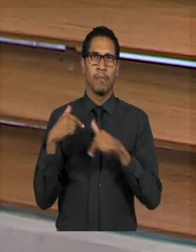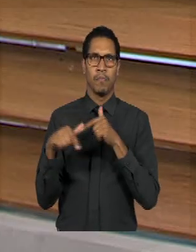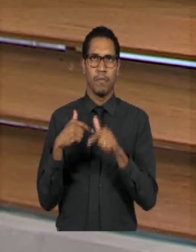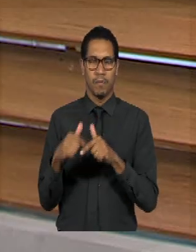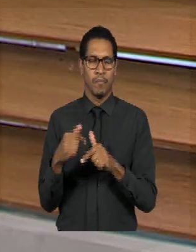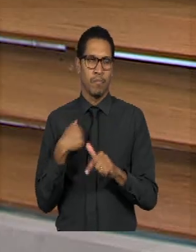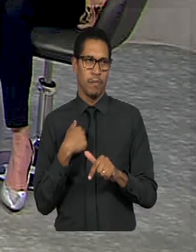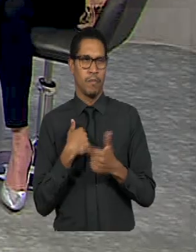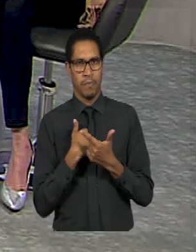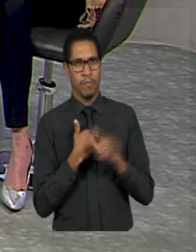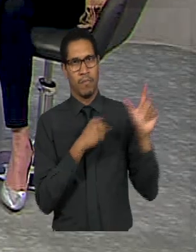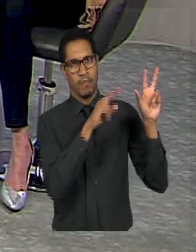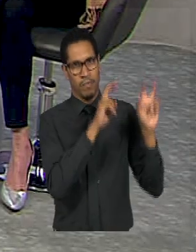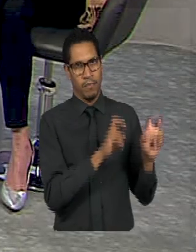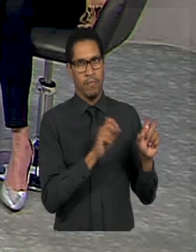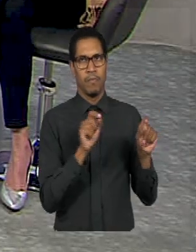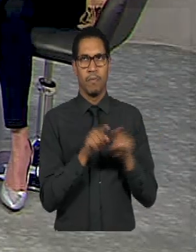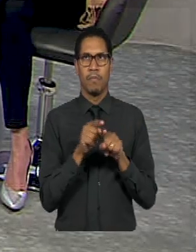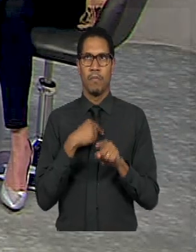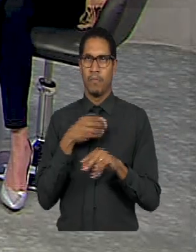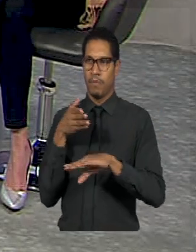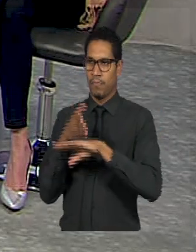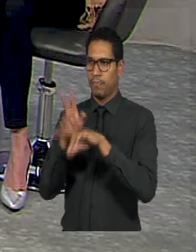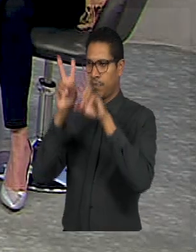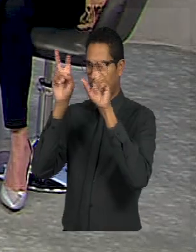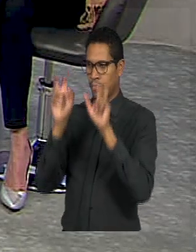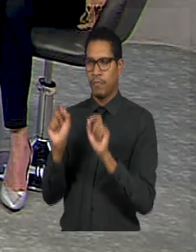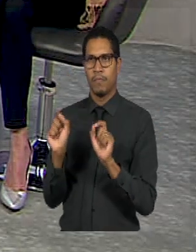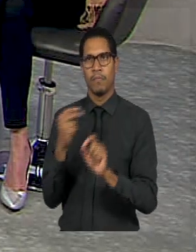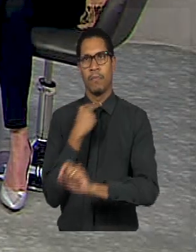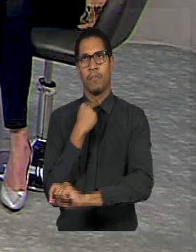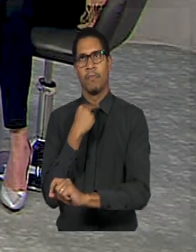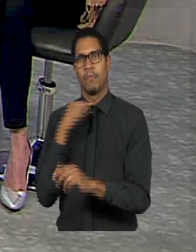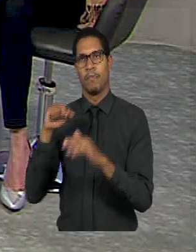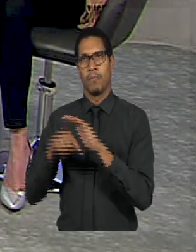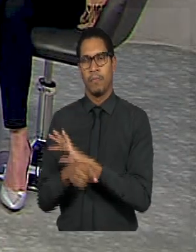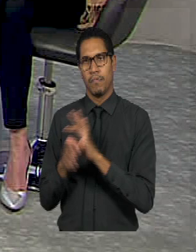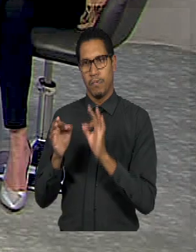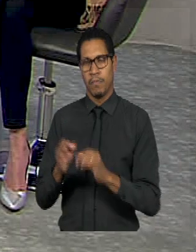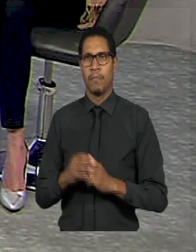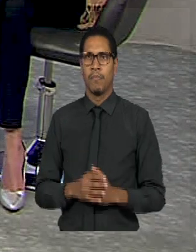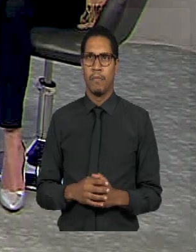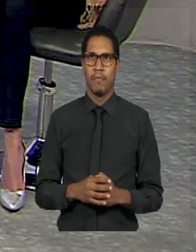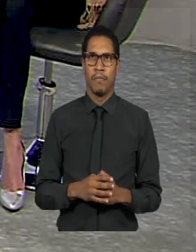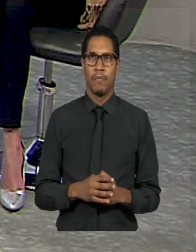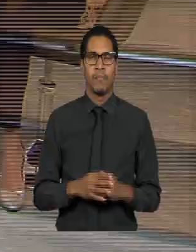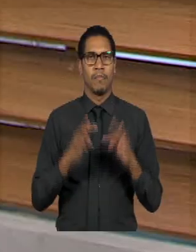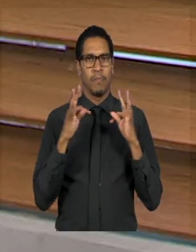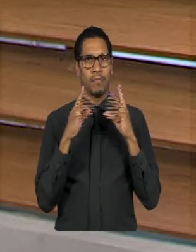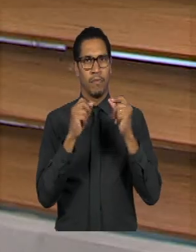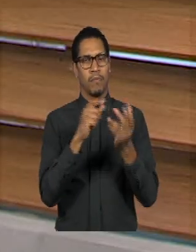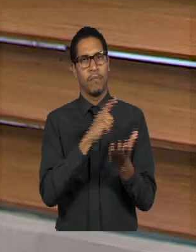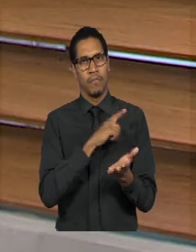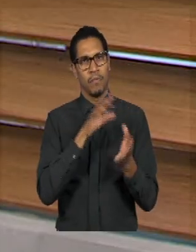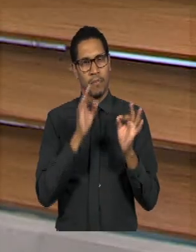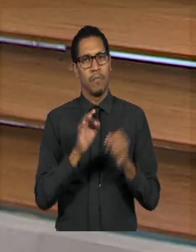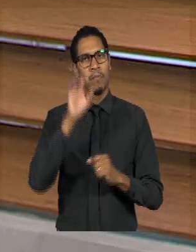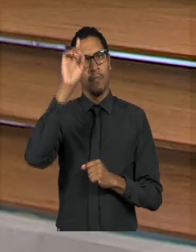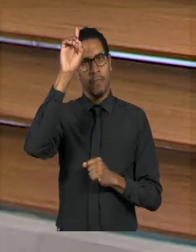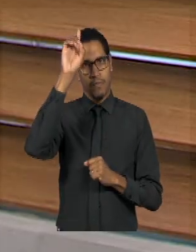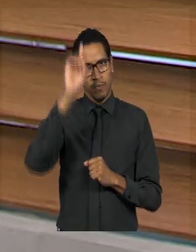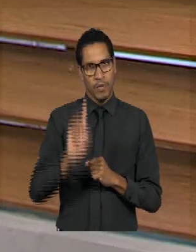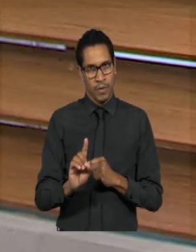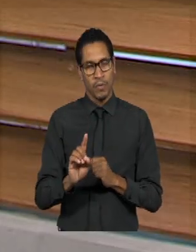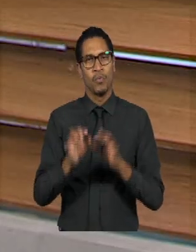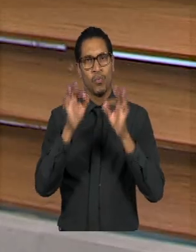não sou especialista, então eu não quero adentrar num assunto que eu não posso me aprofundar. Todos têm direito,